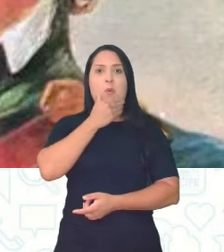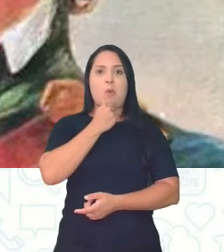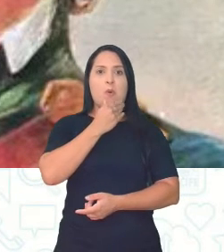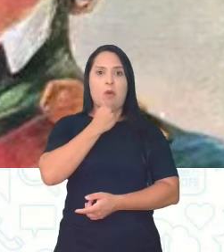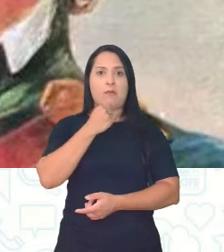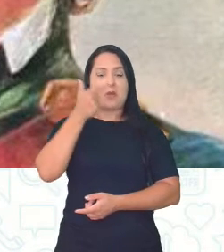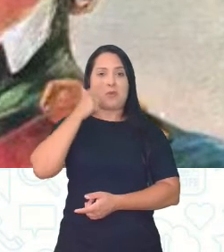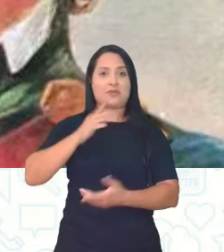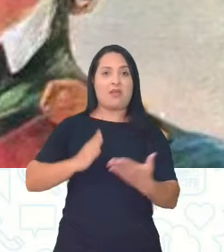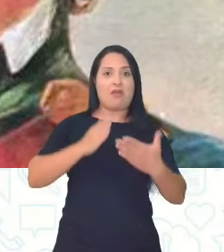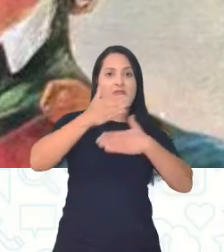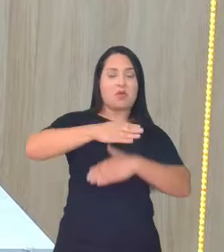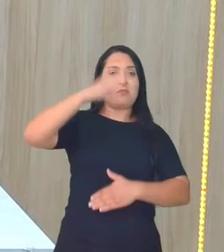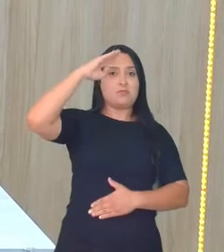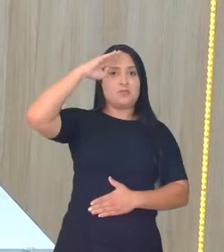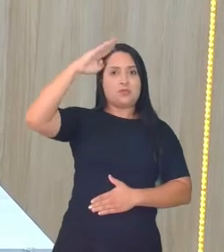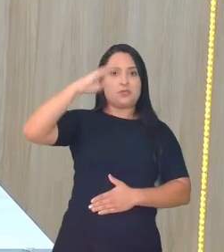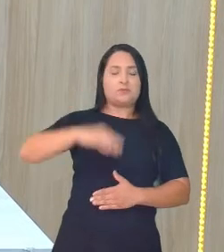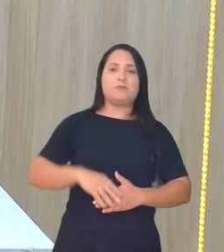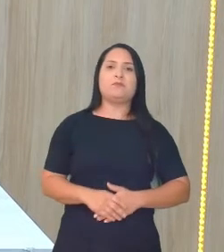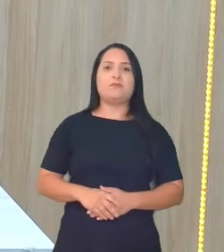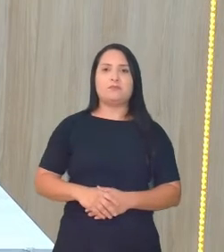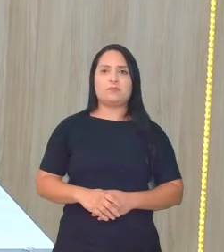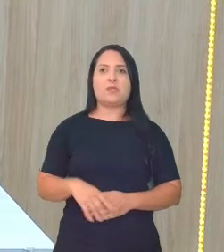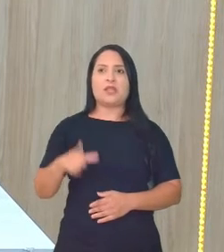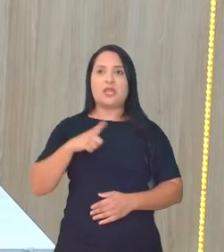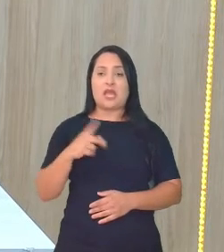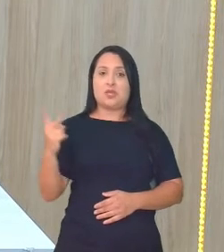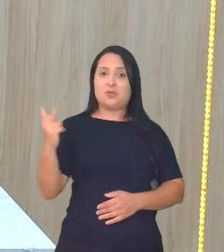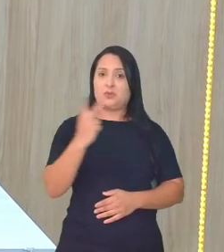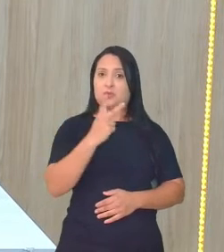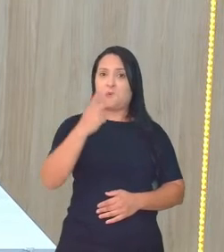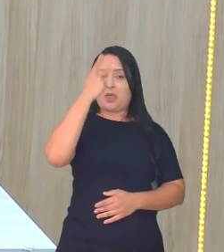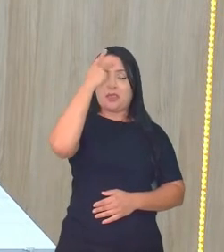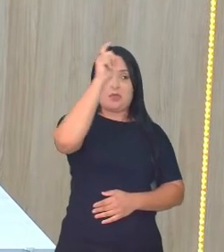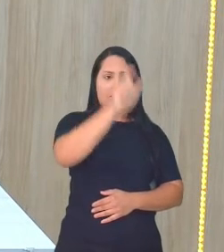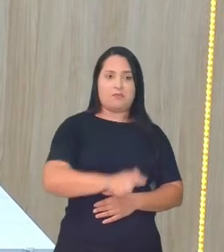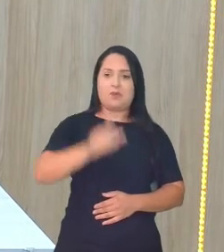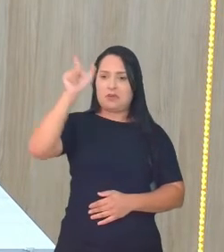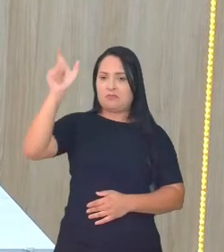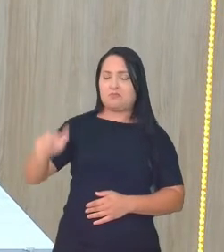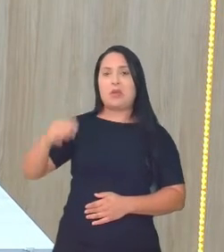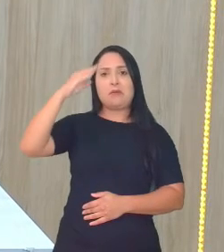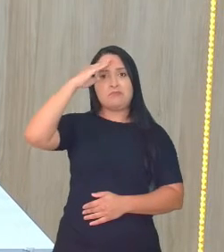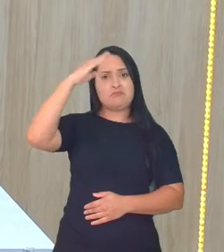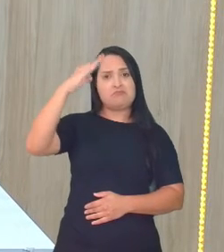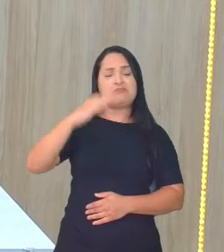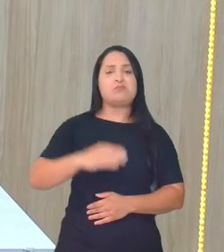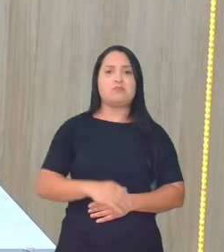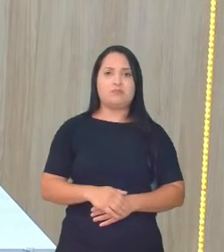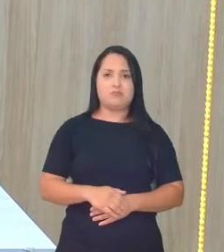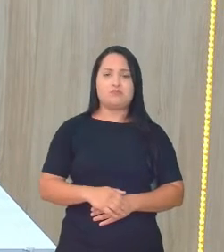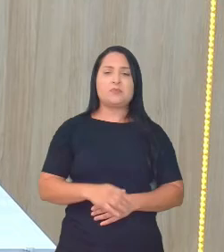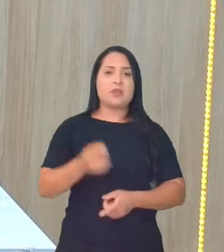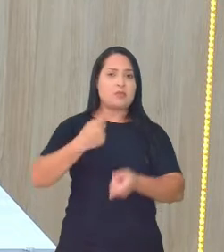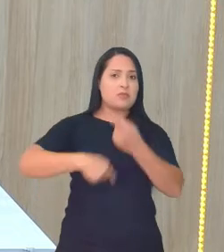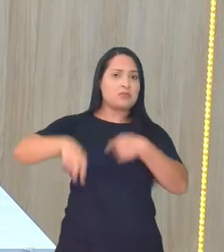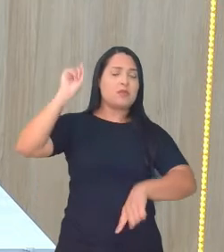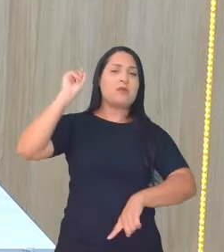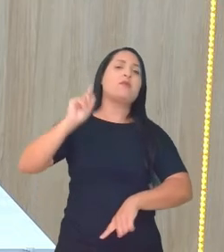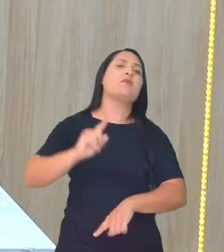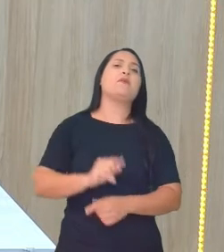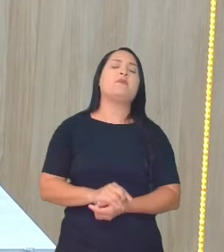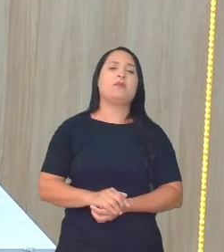vendo só? Olha só, então a gente traz, né, duas figuras aí que foram destaques nessas revoltas